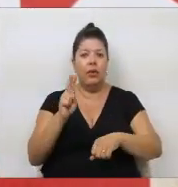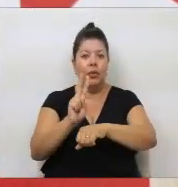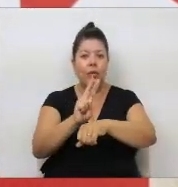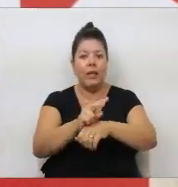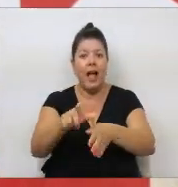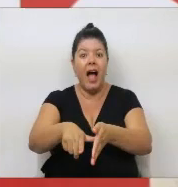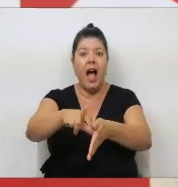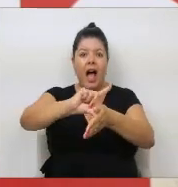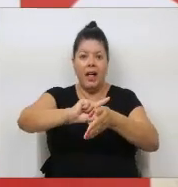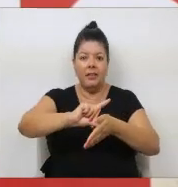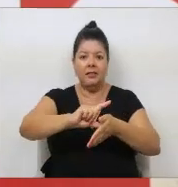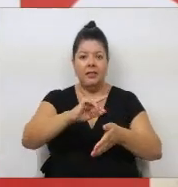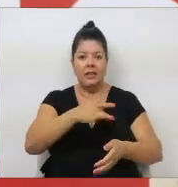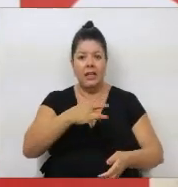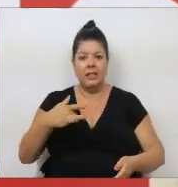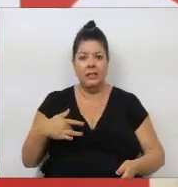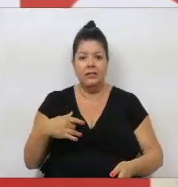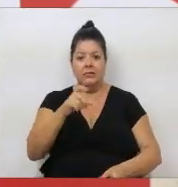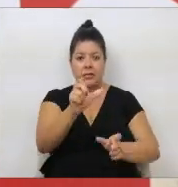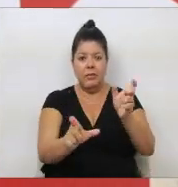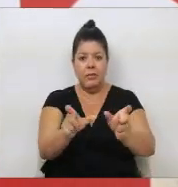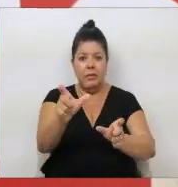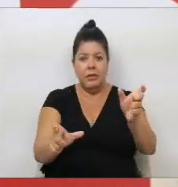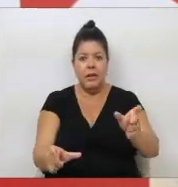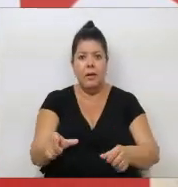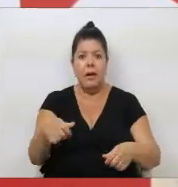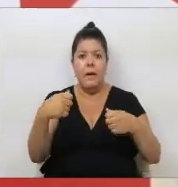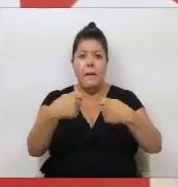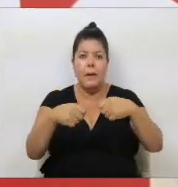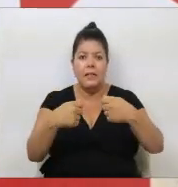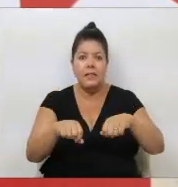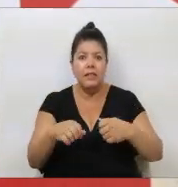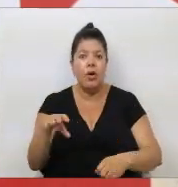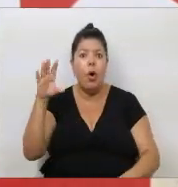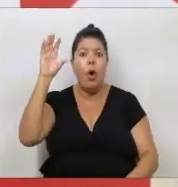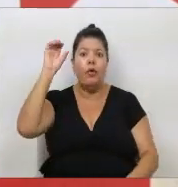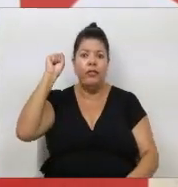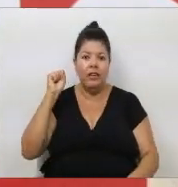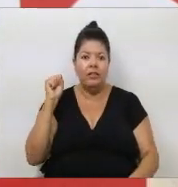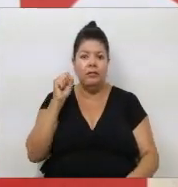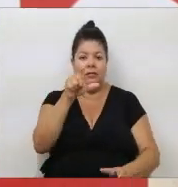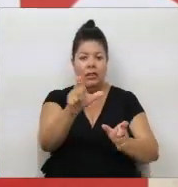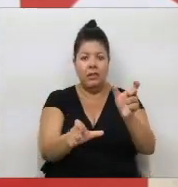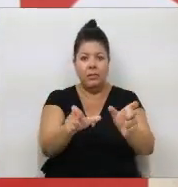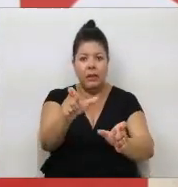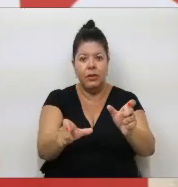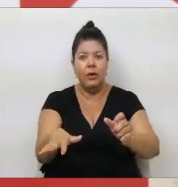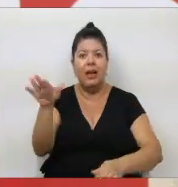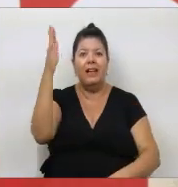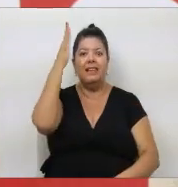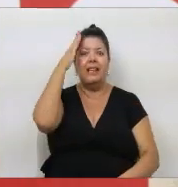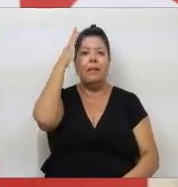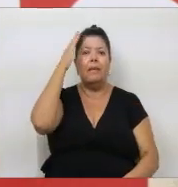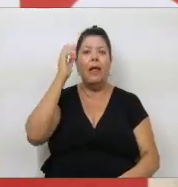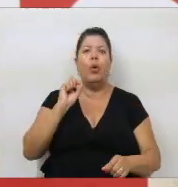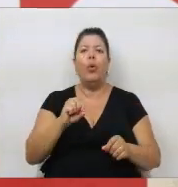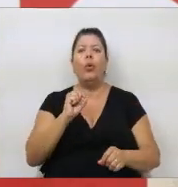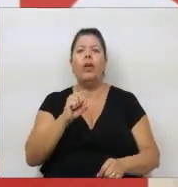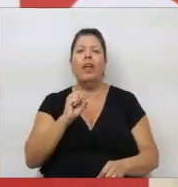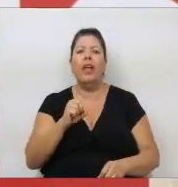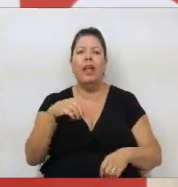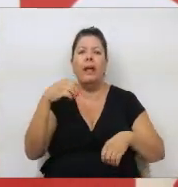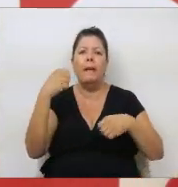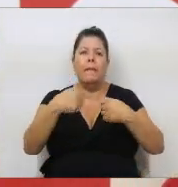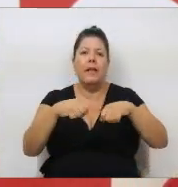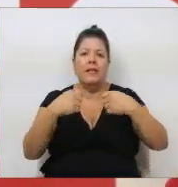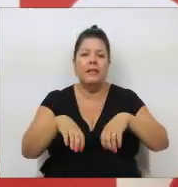da saúde da população. É preciso ouvir o cidadão e a cidadã para saber o que, que mais é necessário para